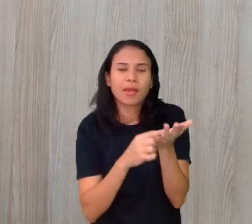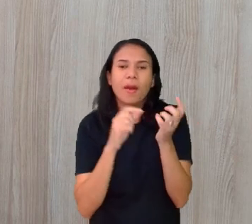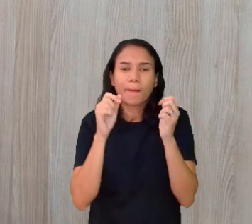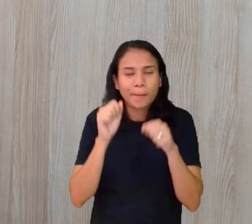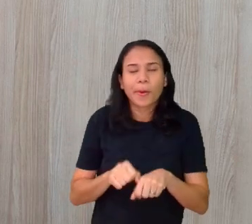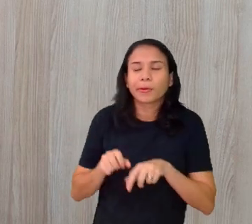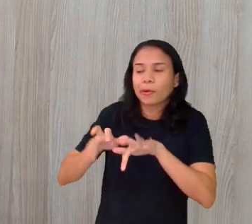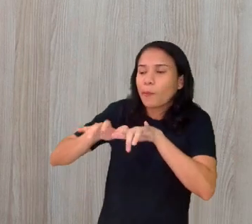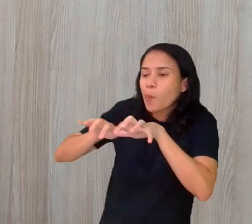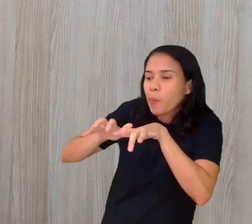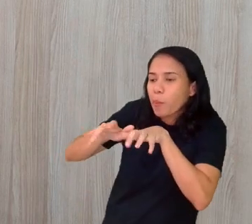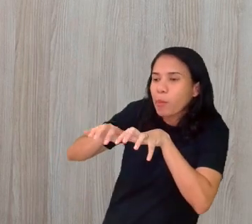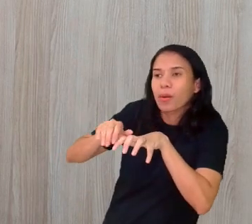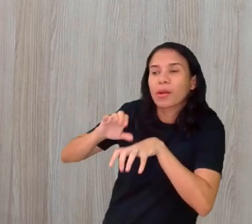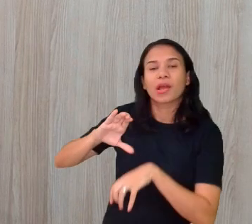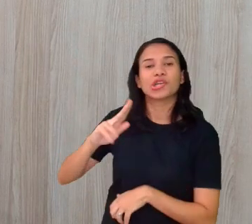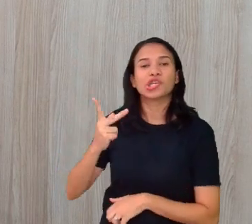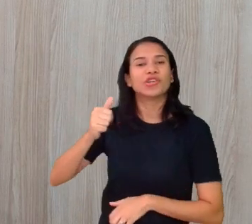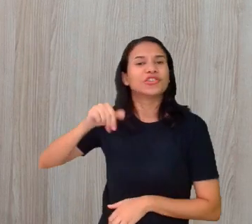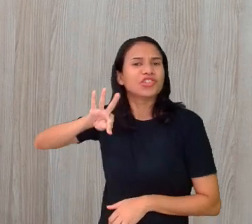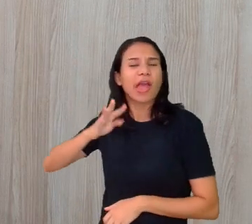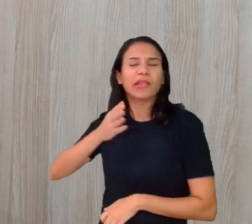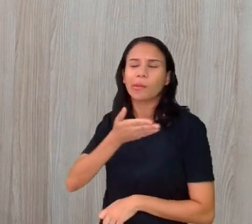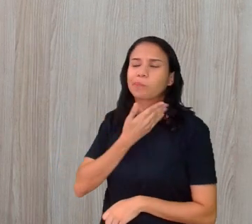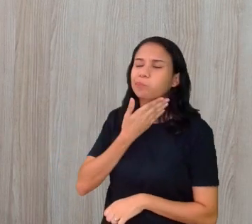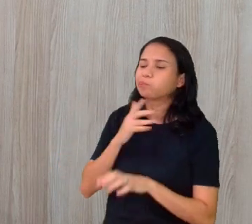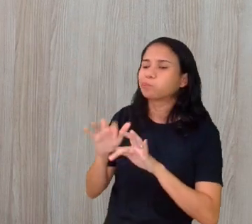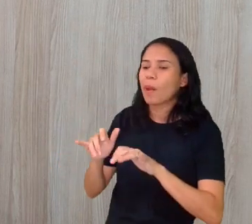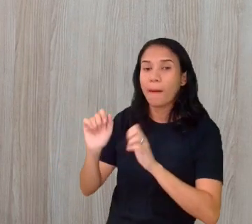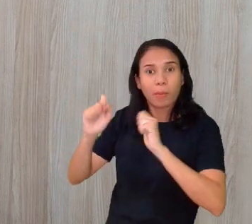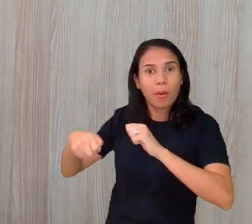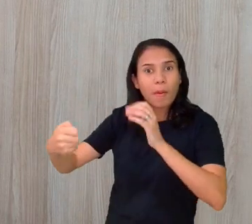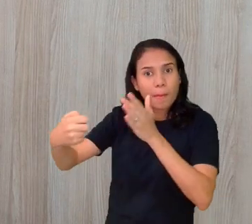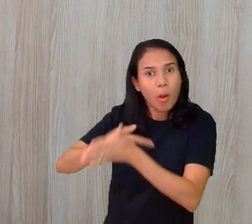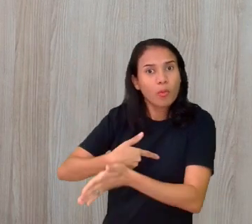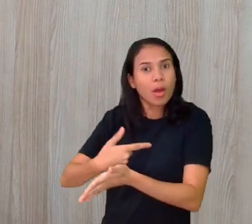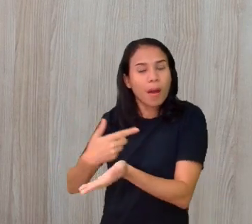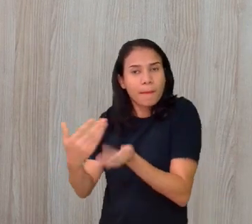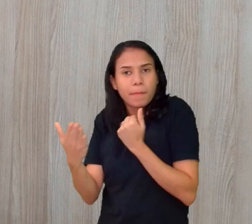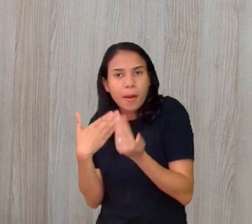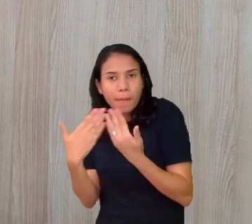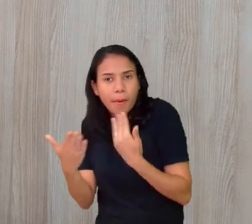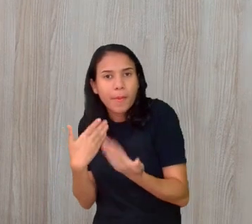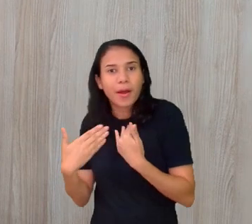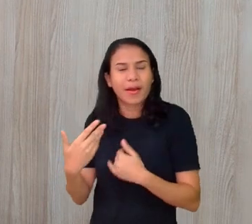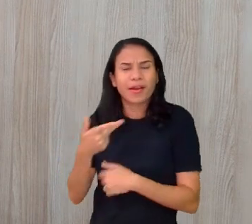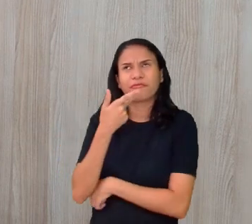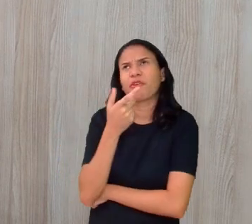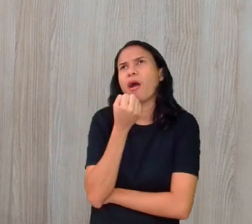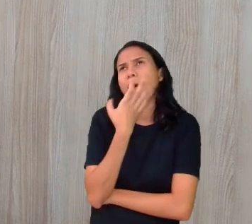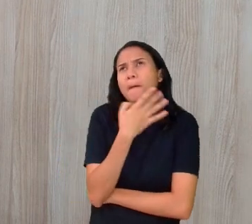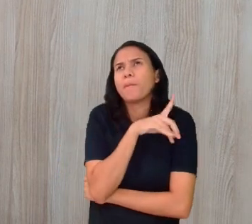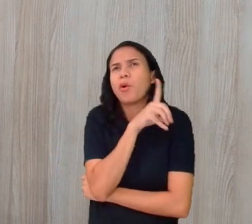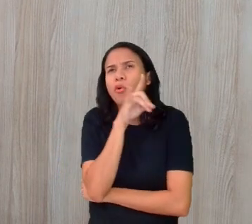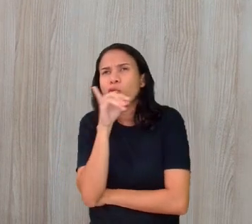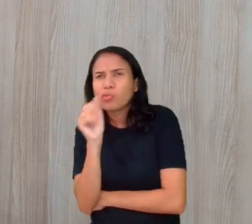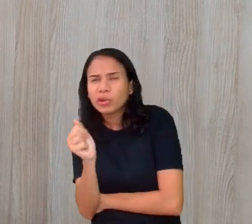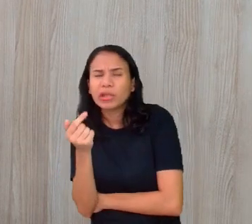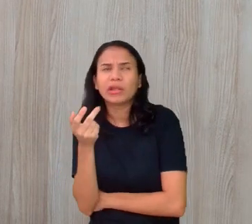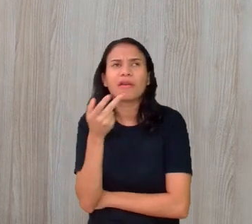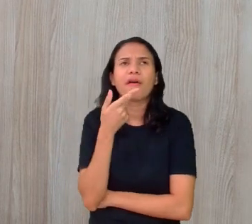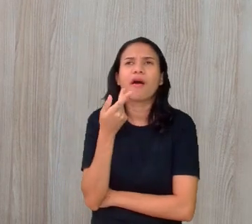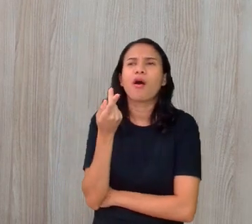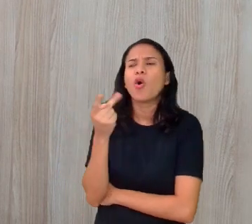ao chat. Isso. E você pode mandar as suas perguntas, os seus comentários, nem que seja um bom dia, dizer